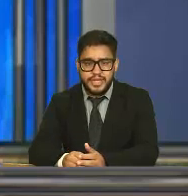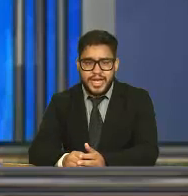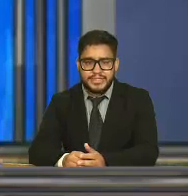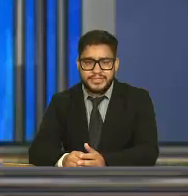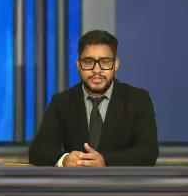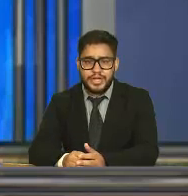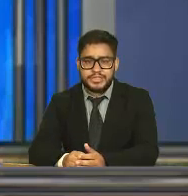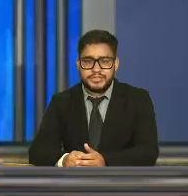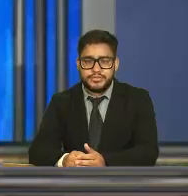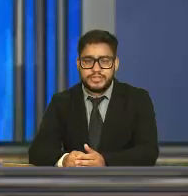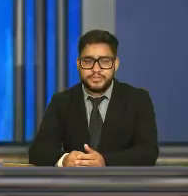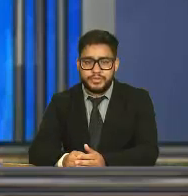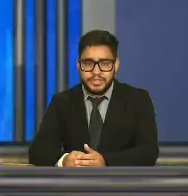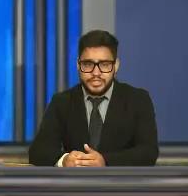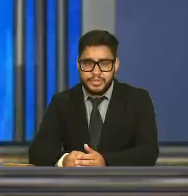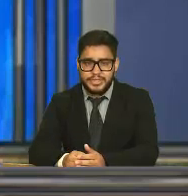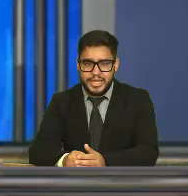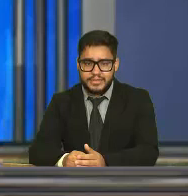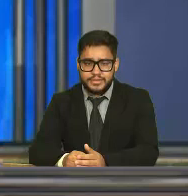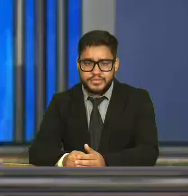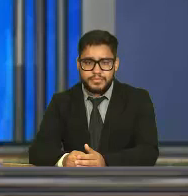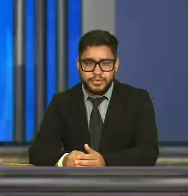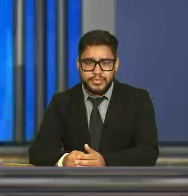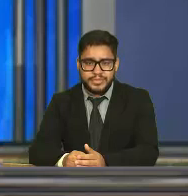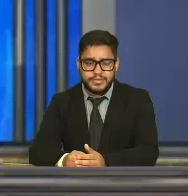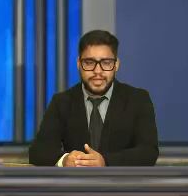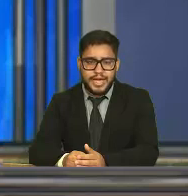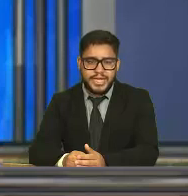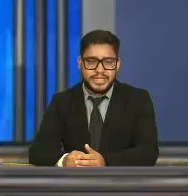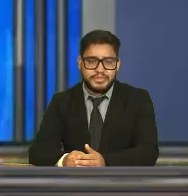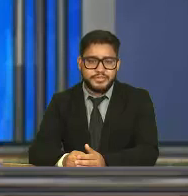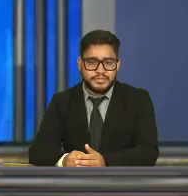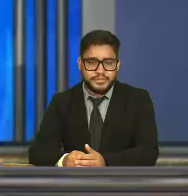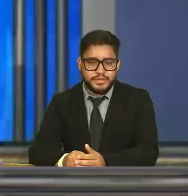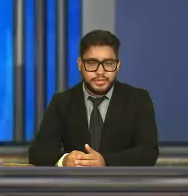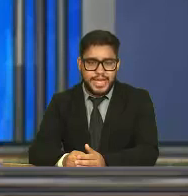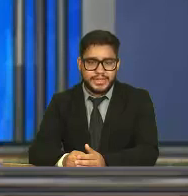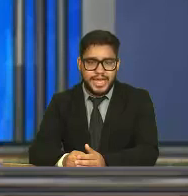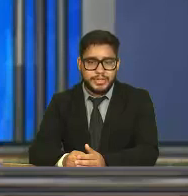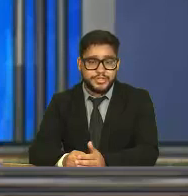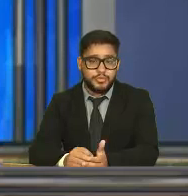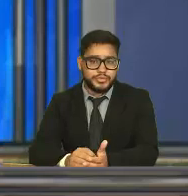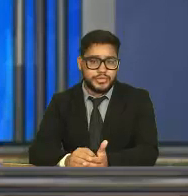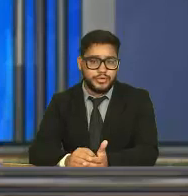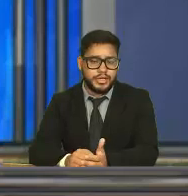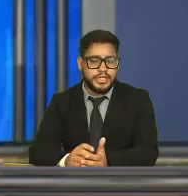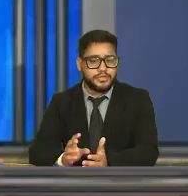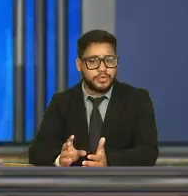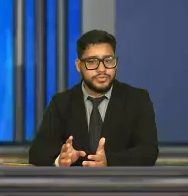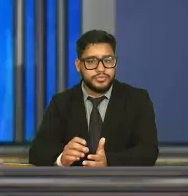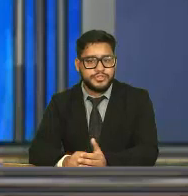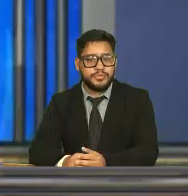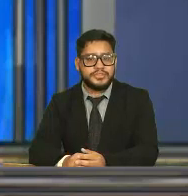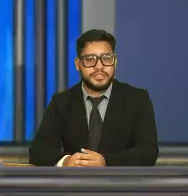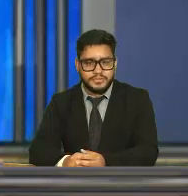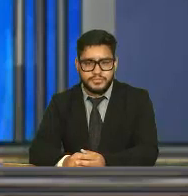audiência. Assistam a estas e outras importantes matérias em nossa programação através do seu celular, tablet, computador e